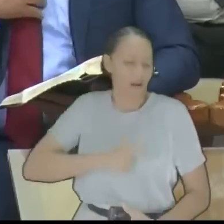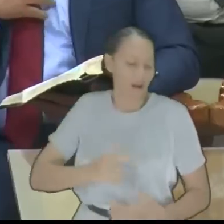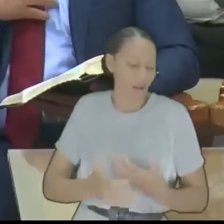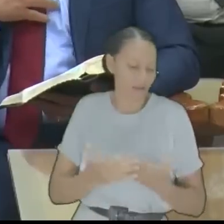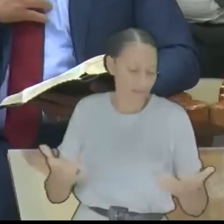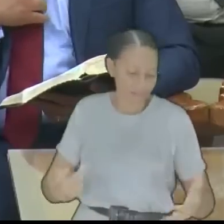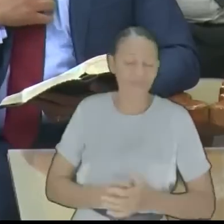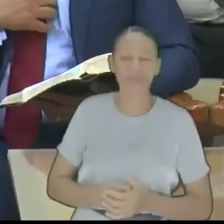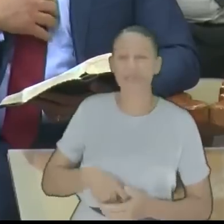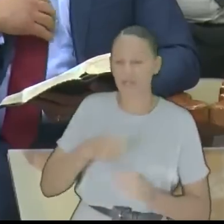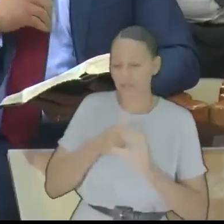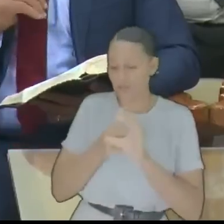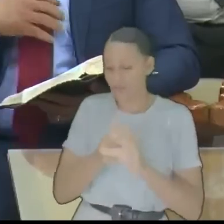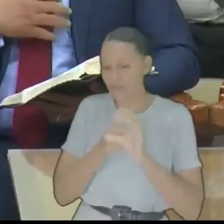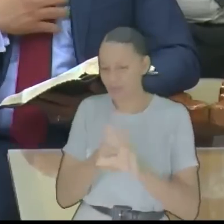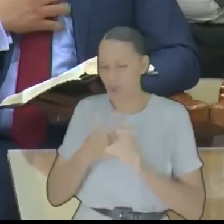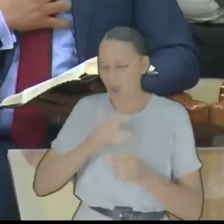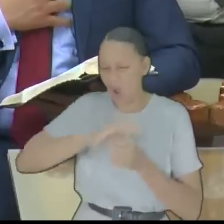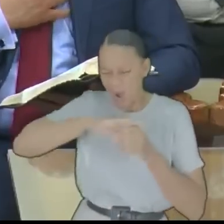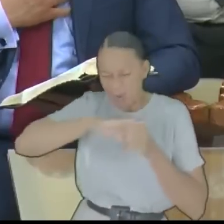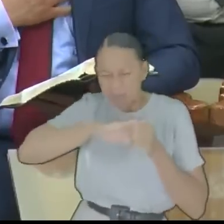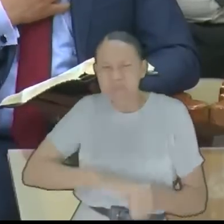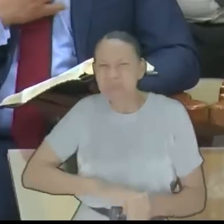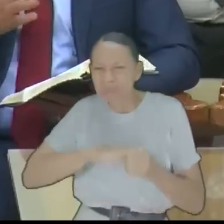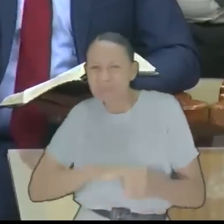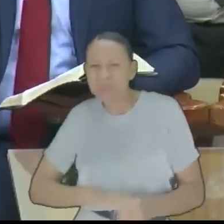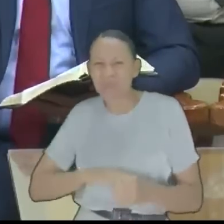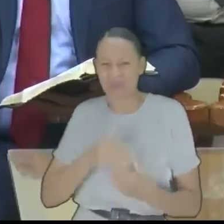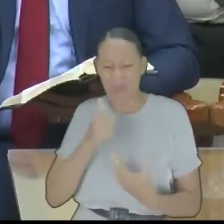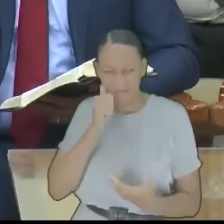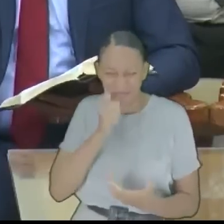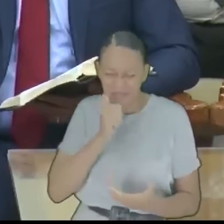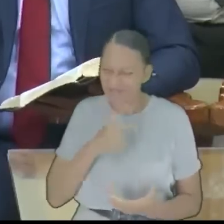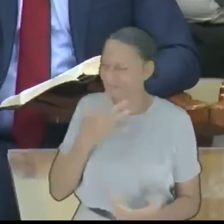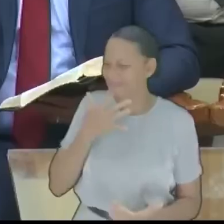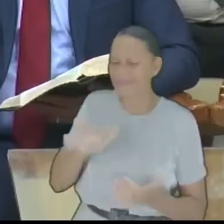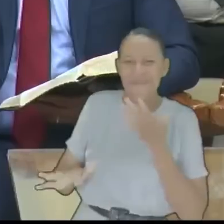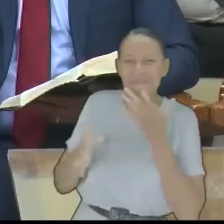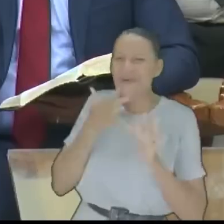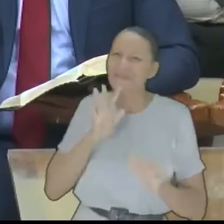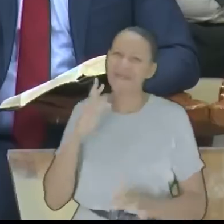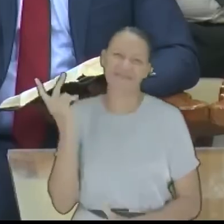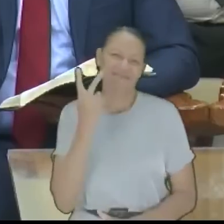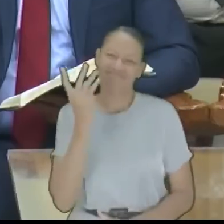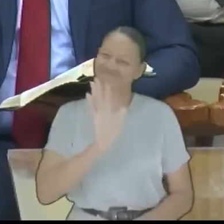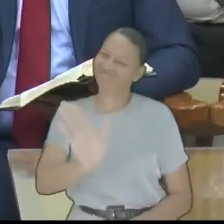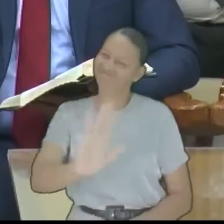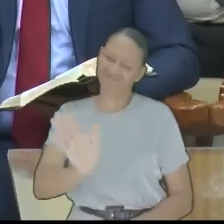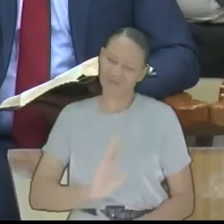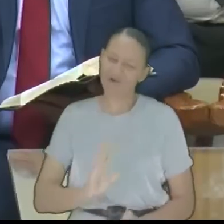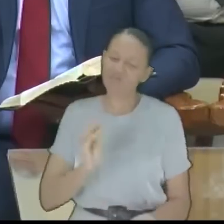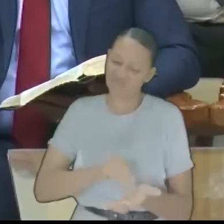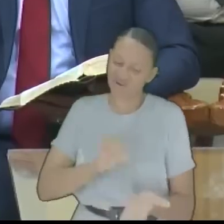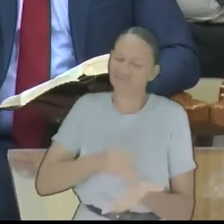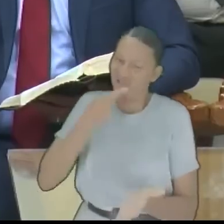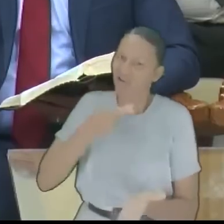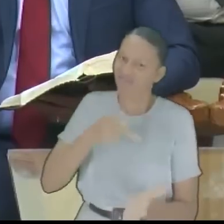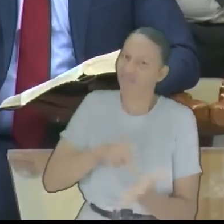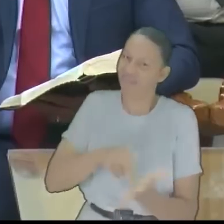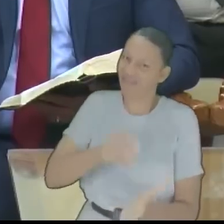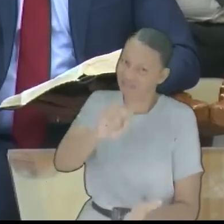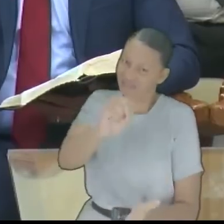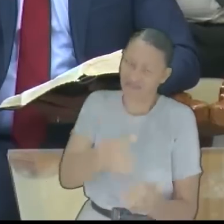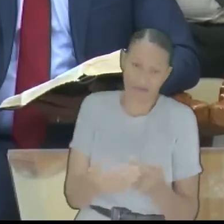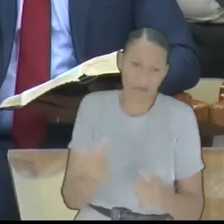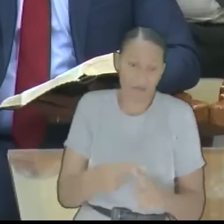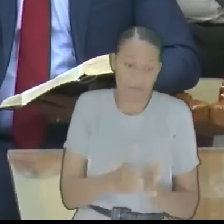que o cristianismo oprimiu a mulher. Quem diz isto ou não conhece a história ou é desonesto, porque a Bíblia